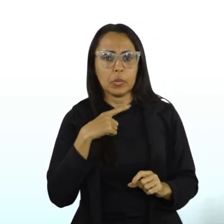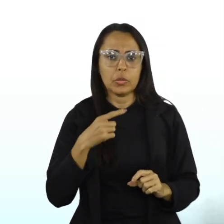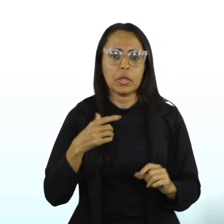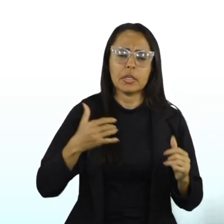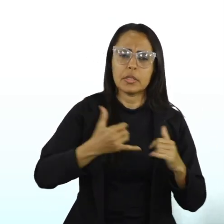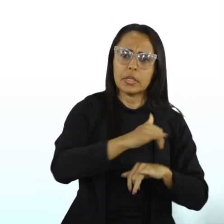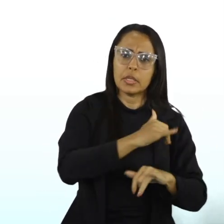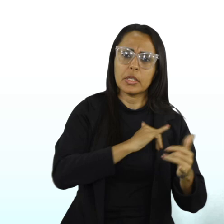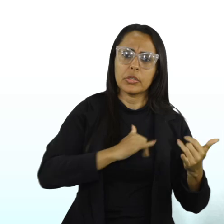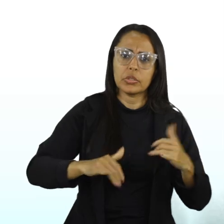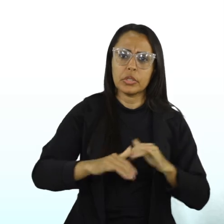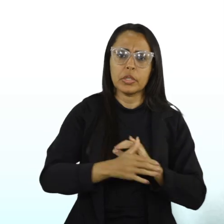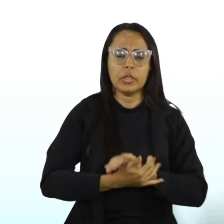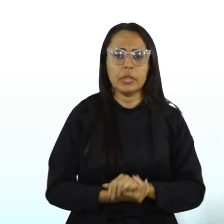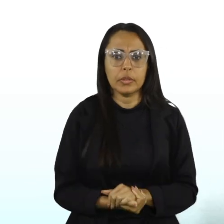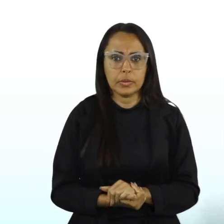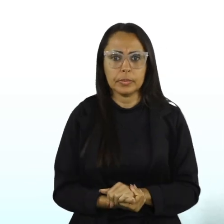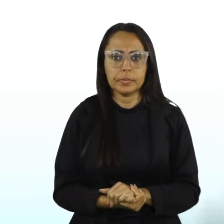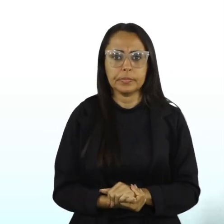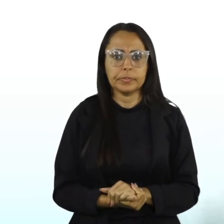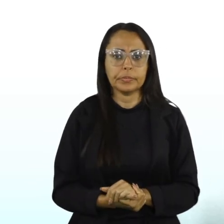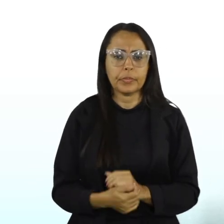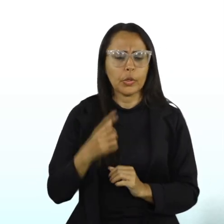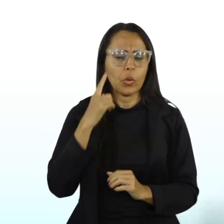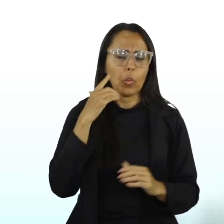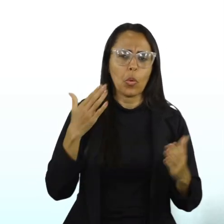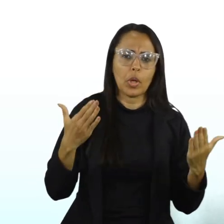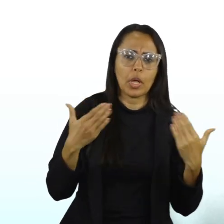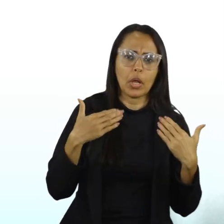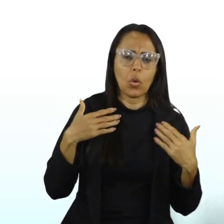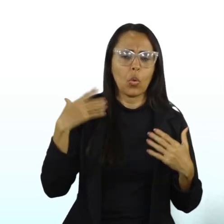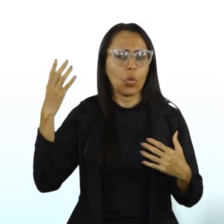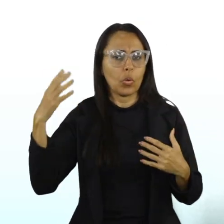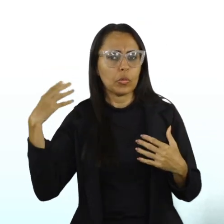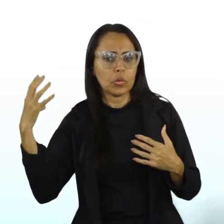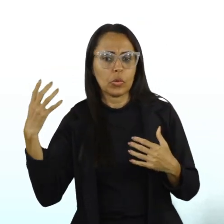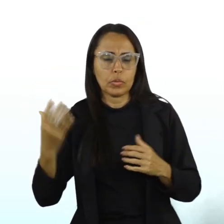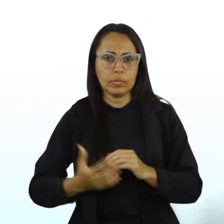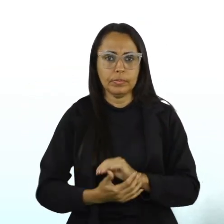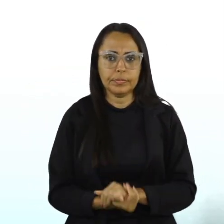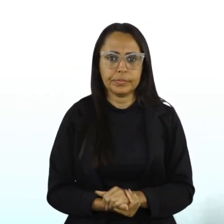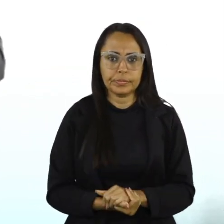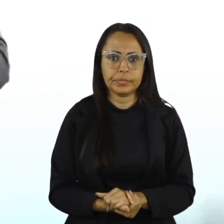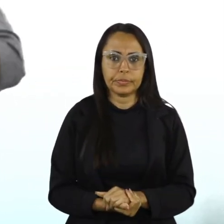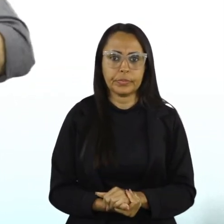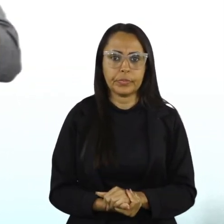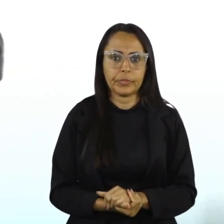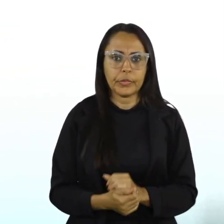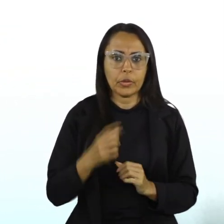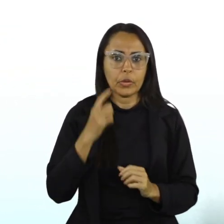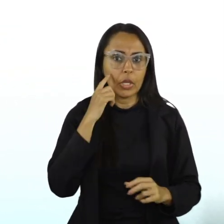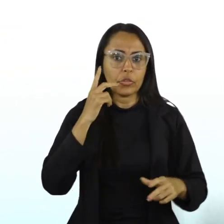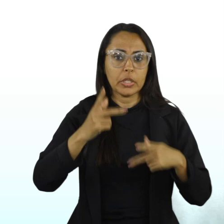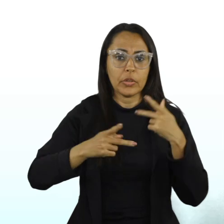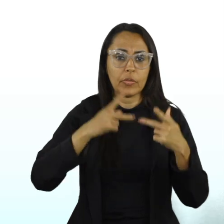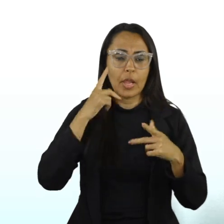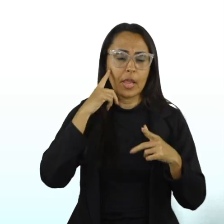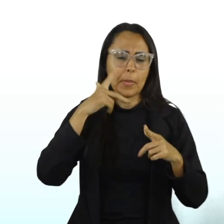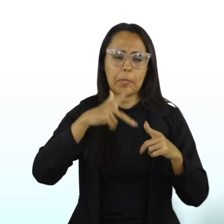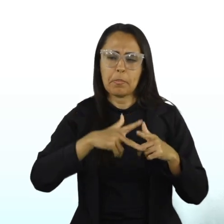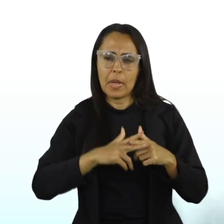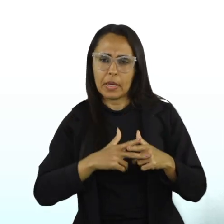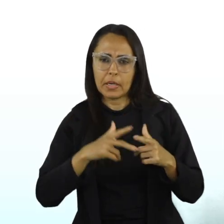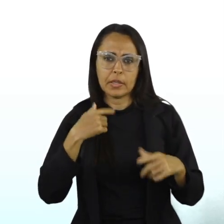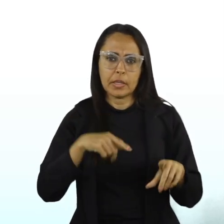energia se transformando em outras modalidades, como calor, como som, como luz. Bom, quando a gente fala então da energia mecânica